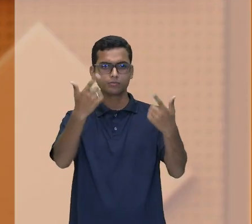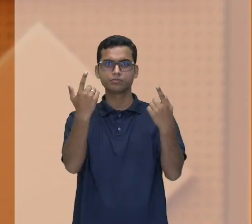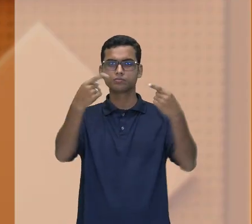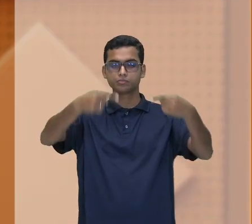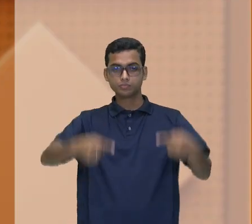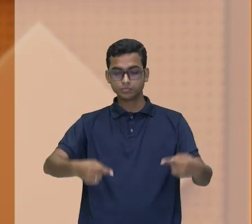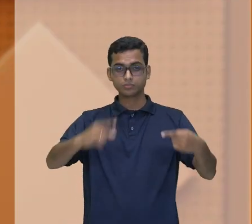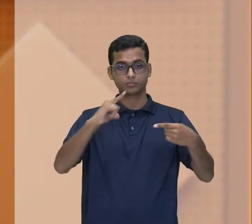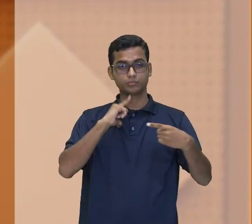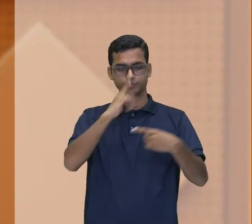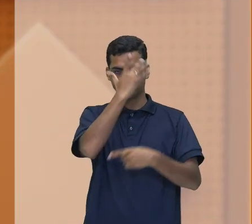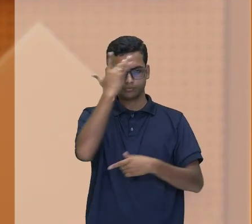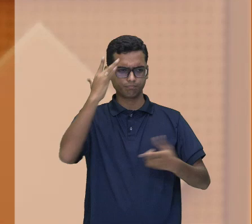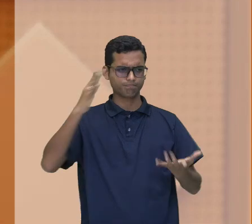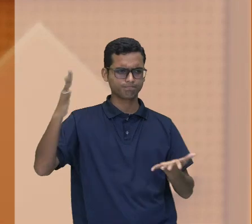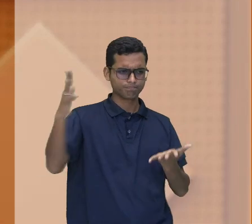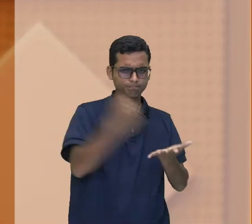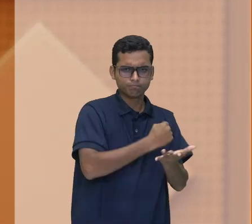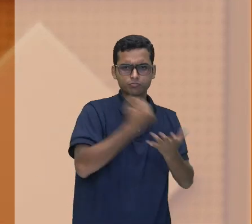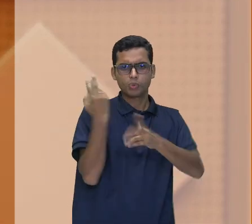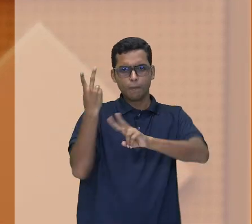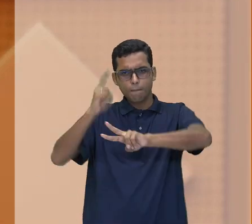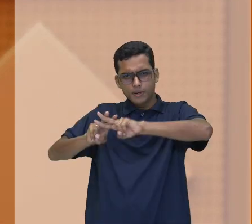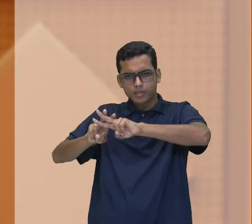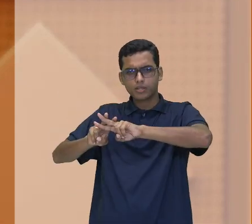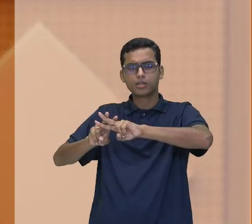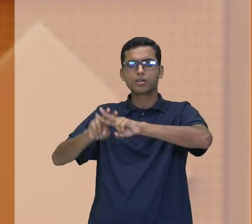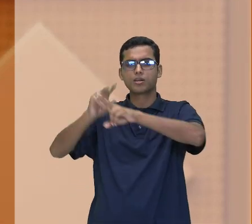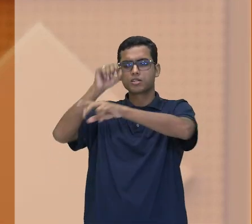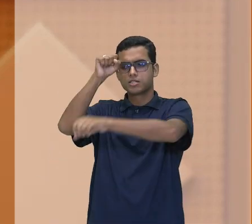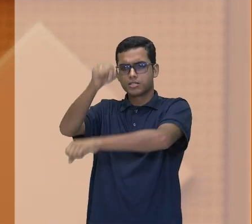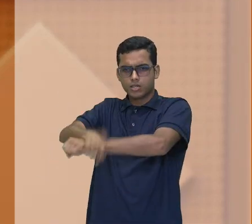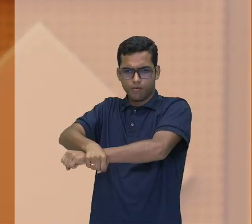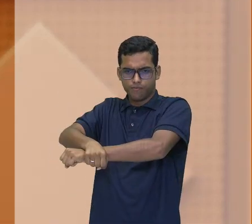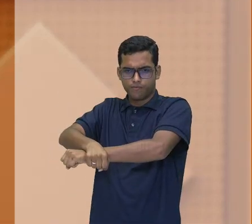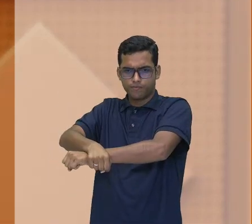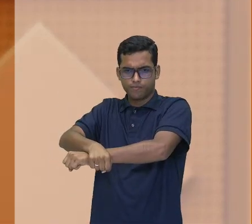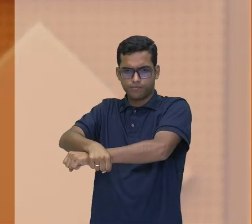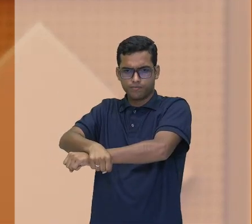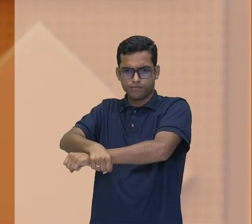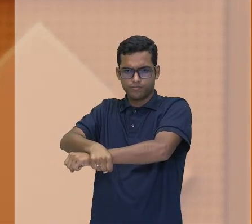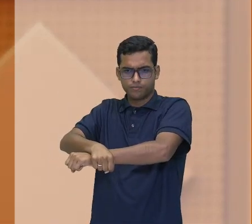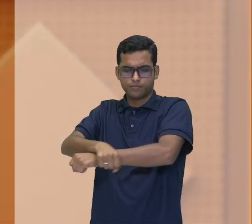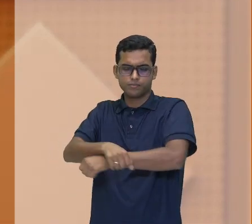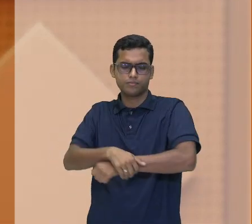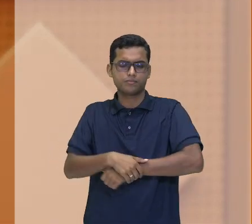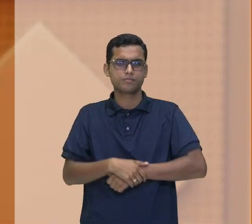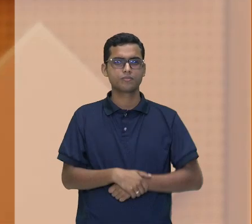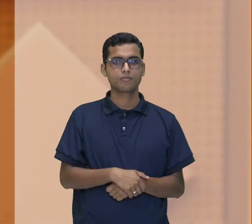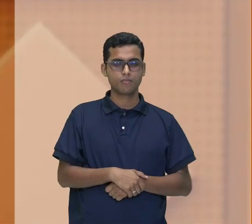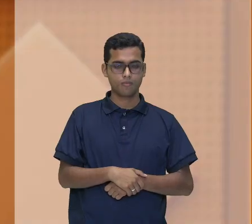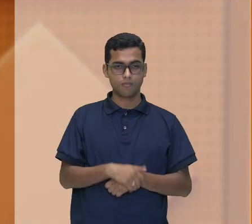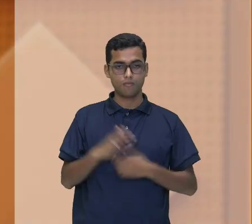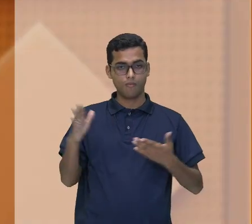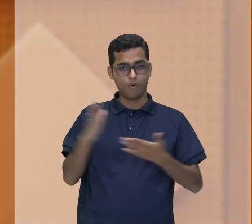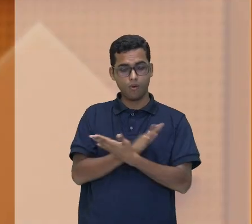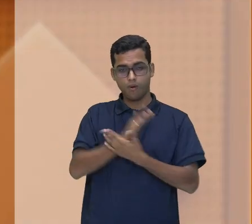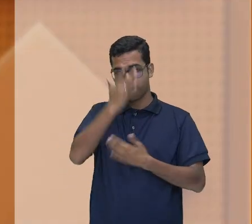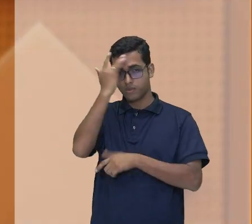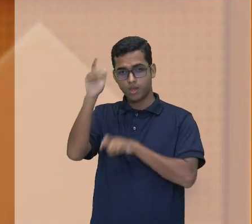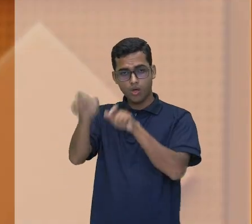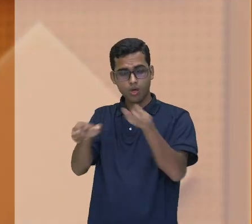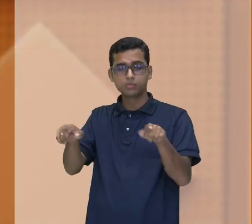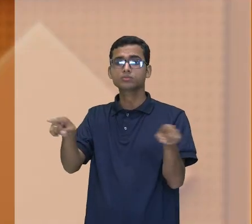as pessoas que eram capturadas ficavam na condição de escravizado. Esses escravizados, algumas das vezes, eles eram